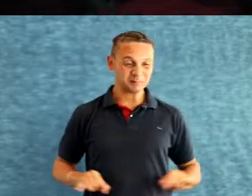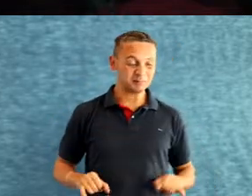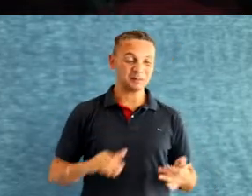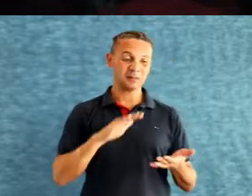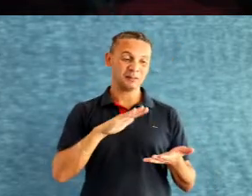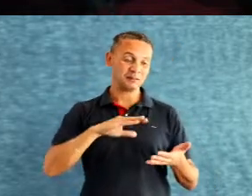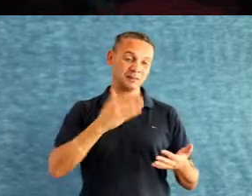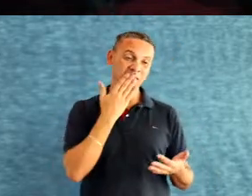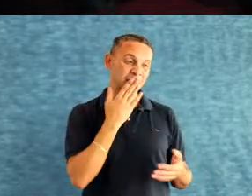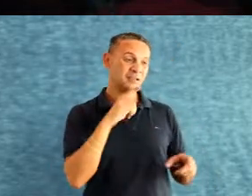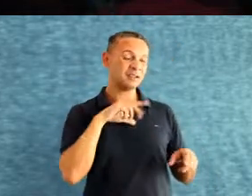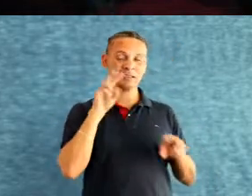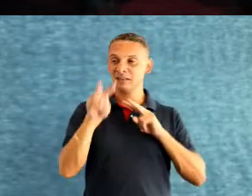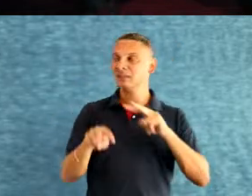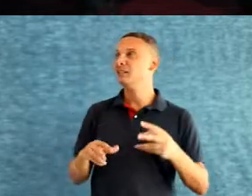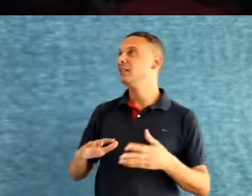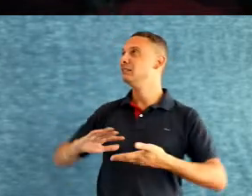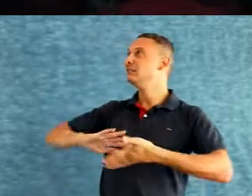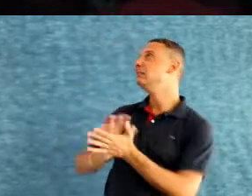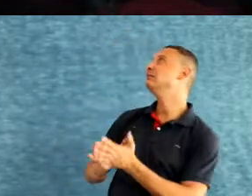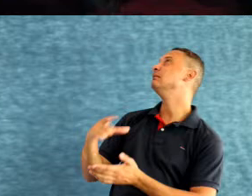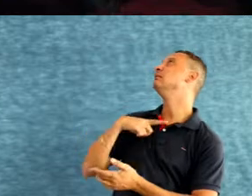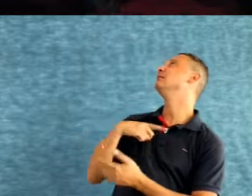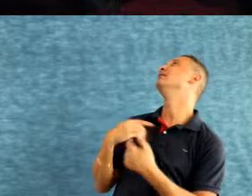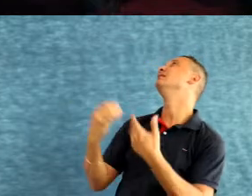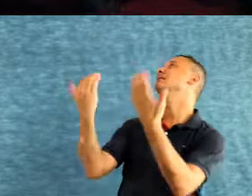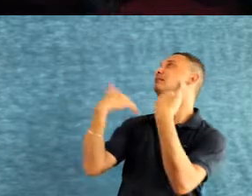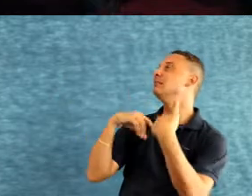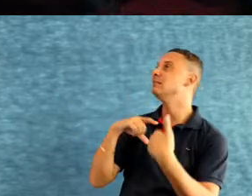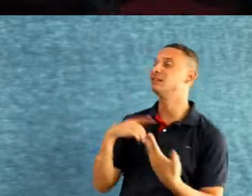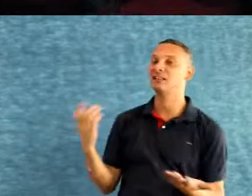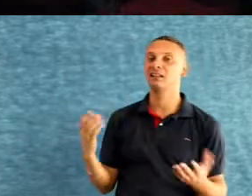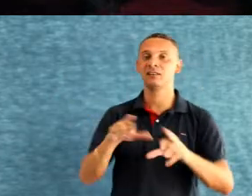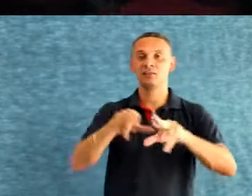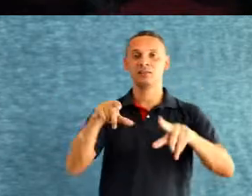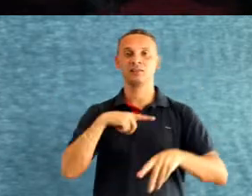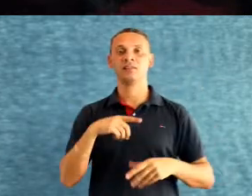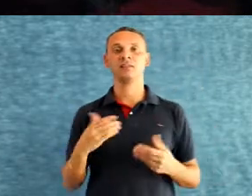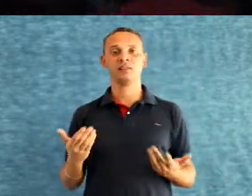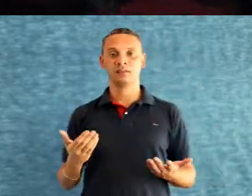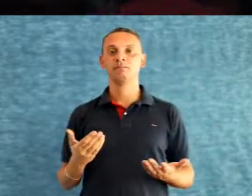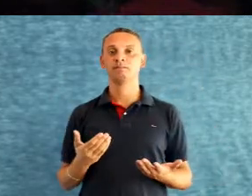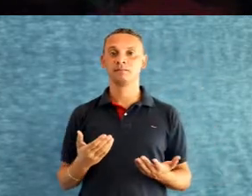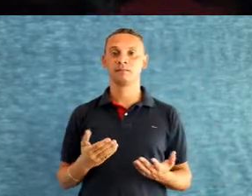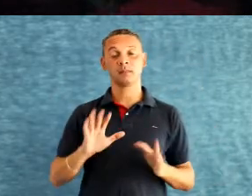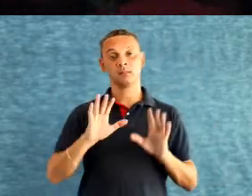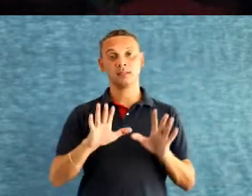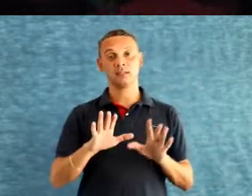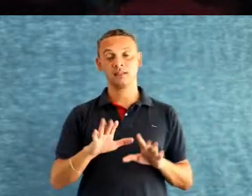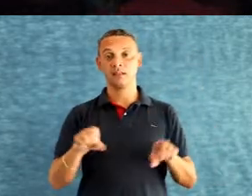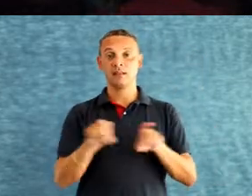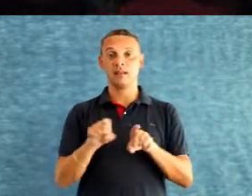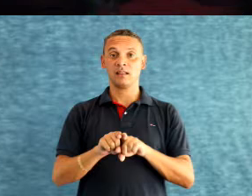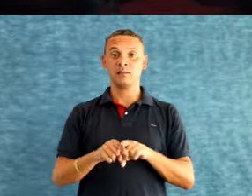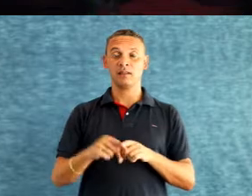história, espectador da derrota liberal e de sua própria enquanto civilização. Aliás, o forte